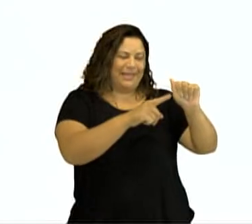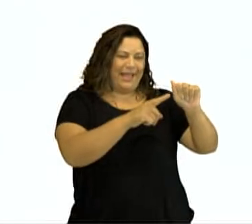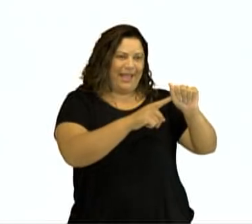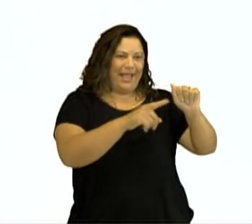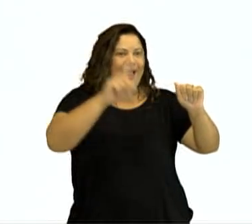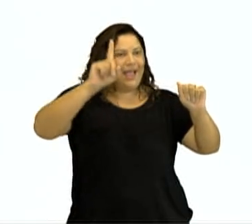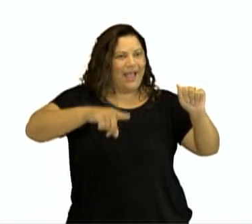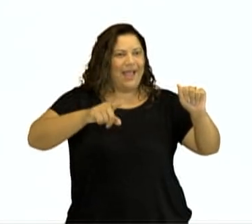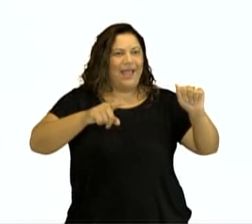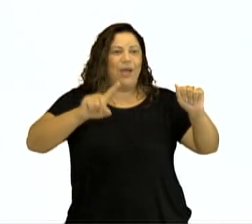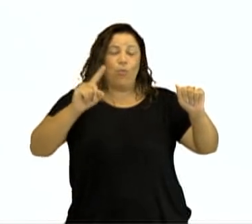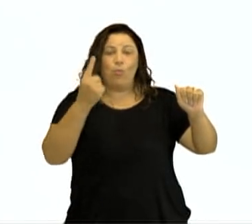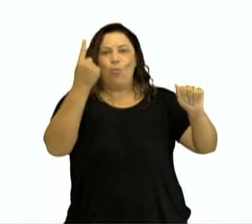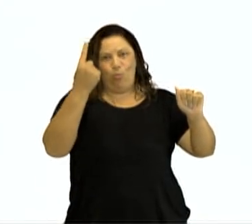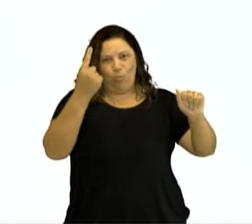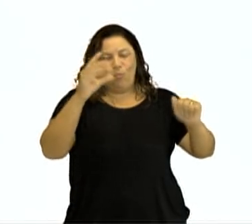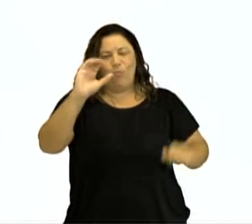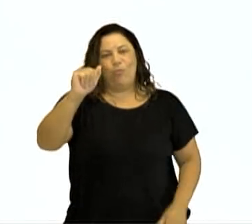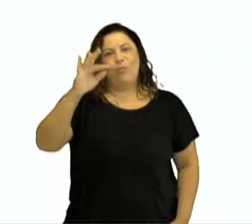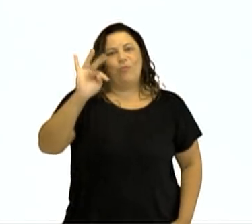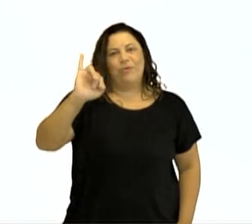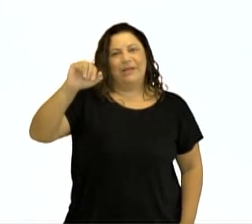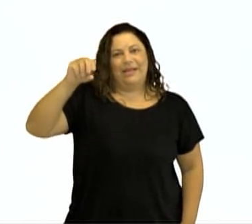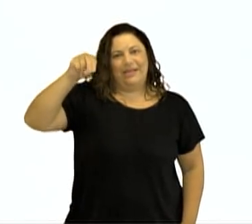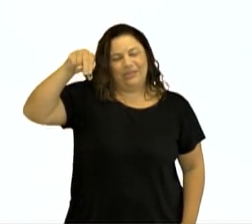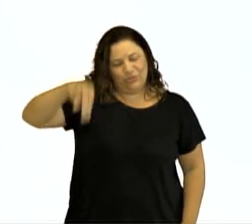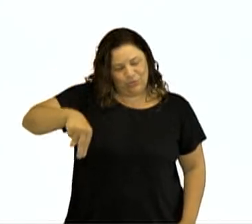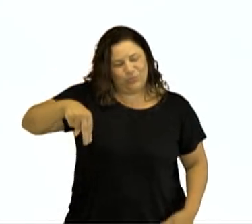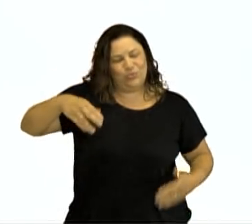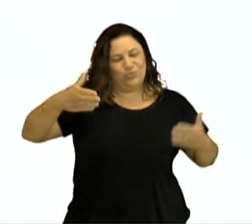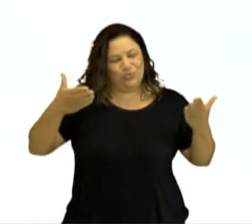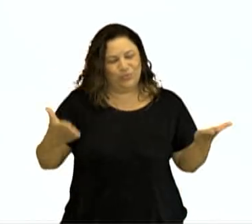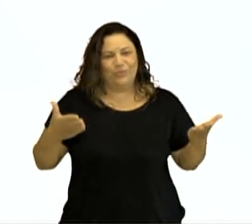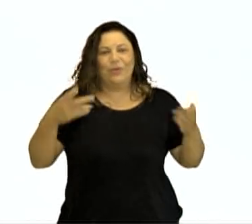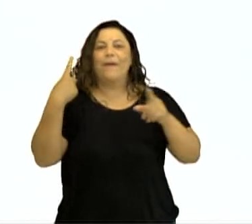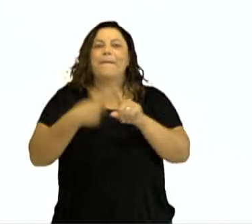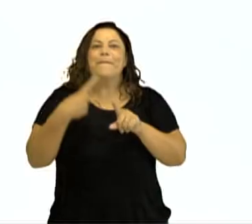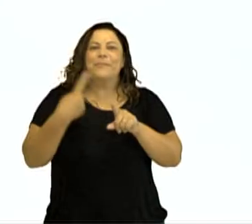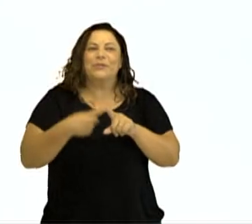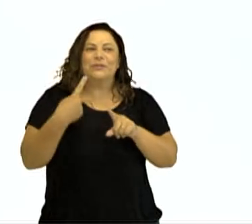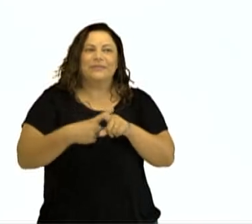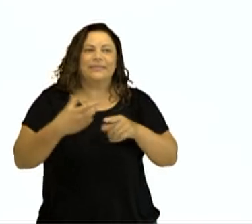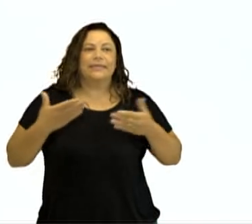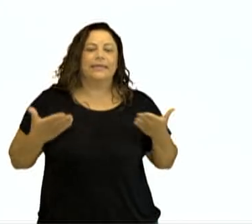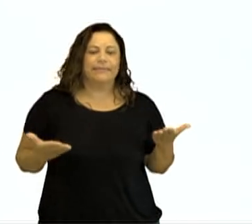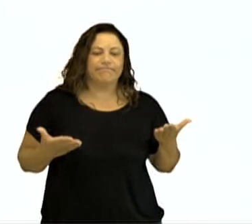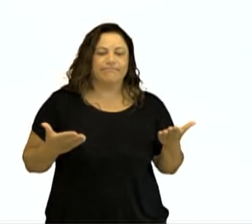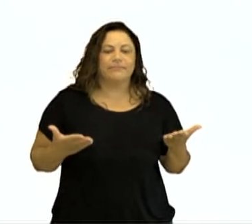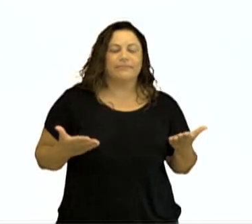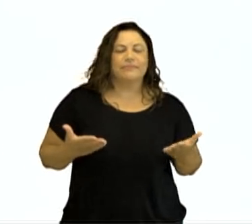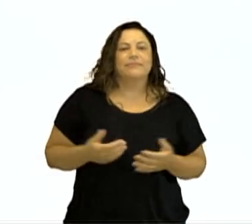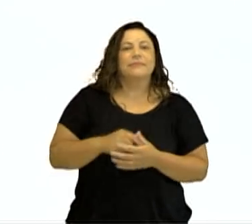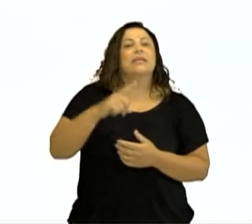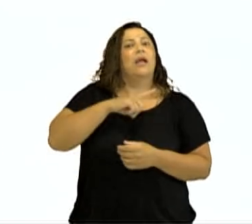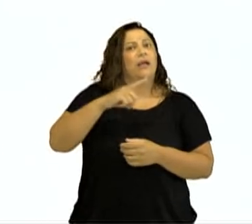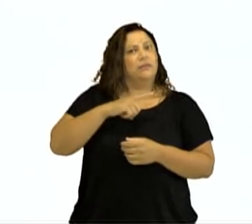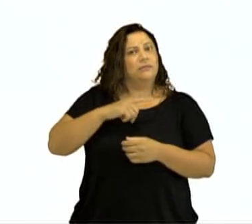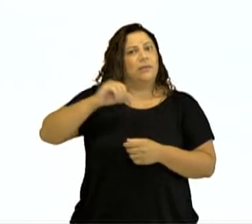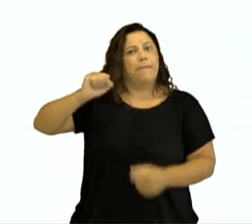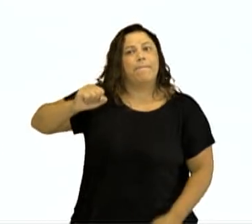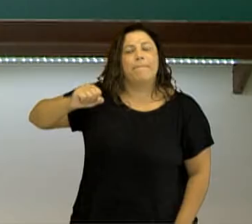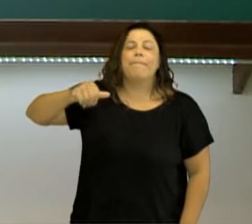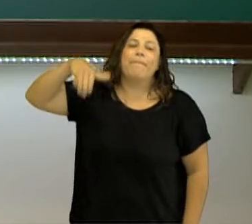íon, é um cátion, tá bom? Porque ele se tornou um elemento com maior